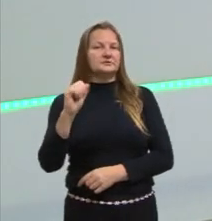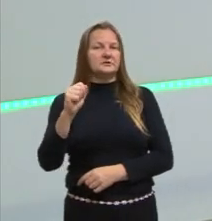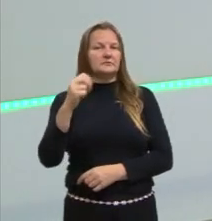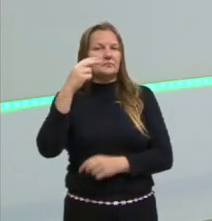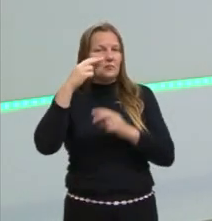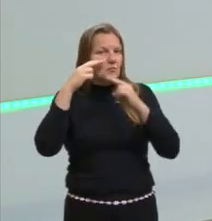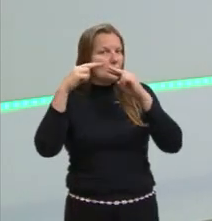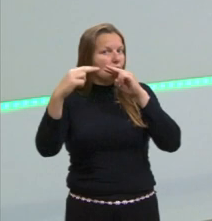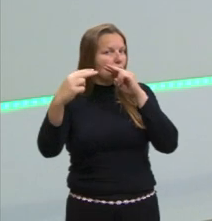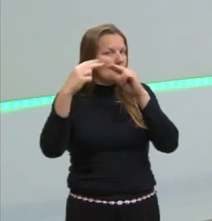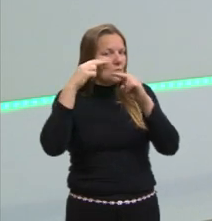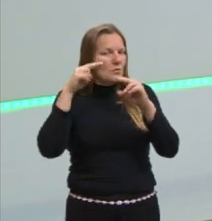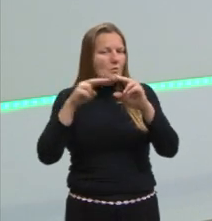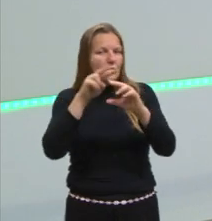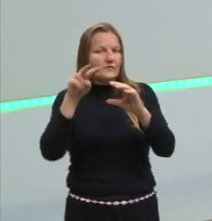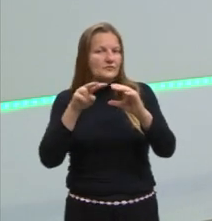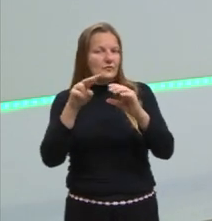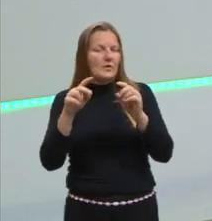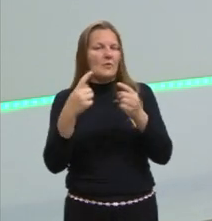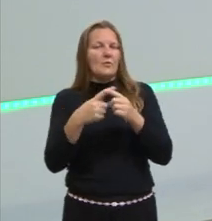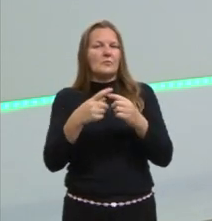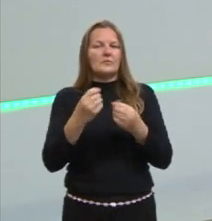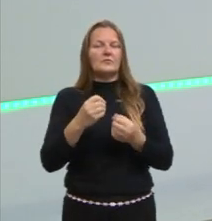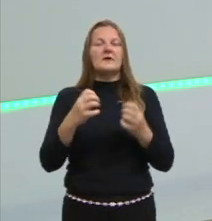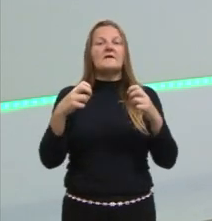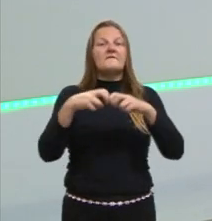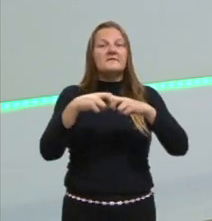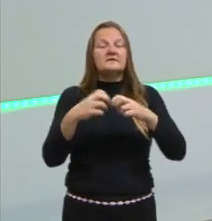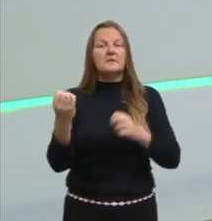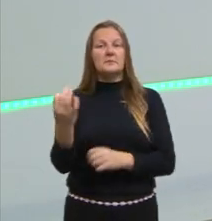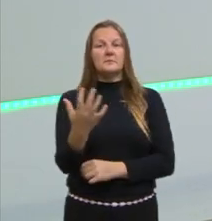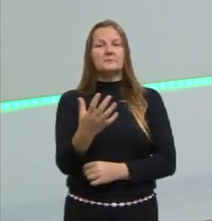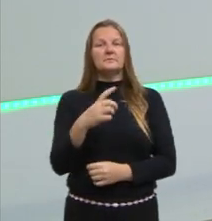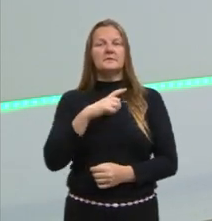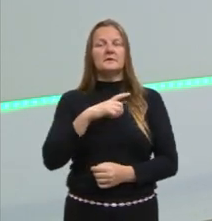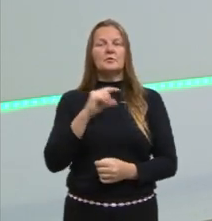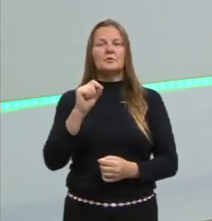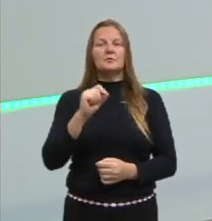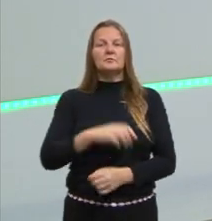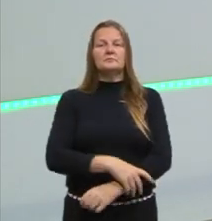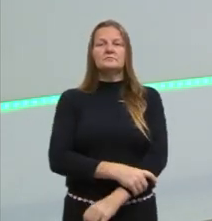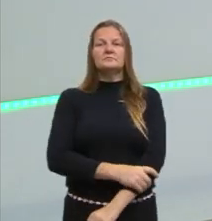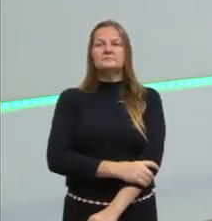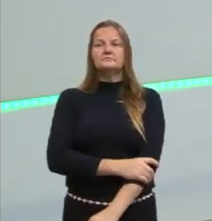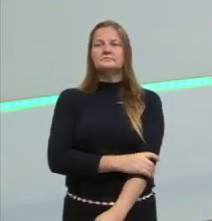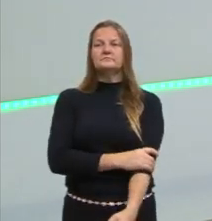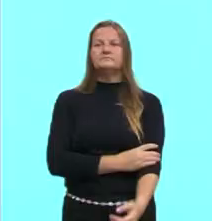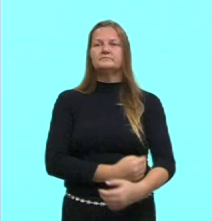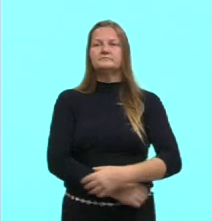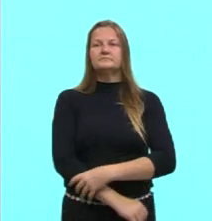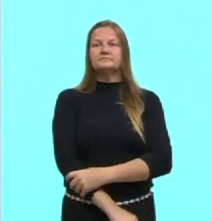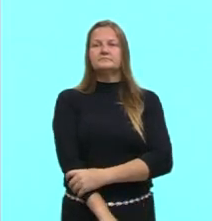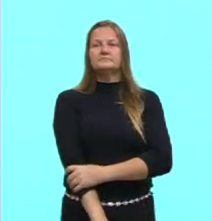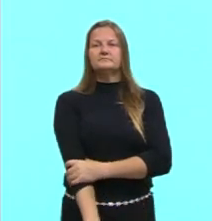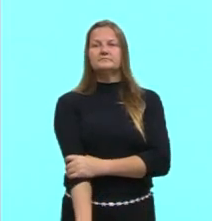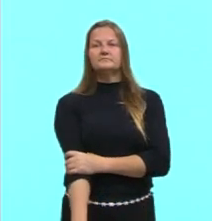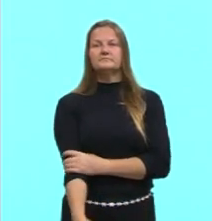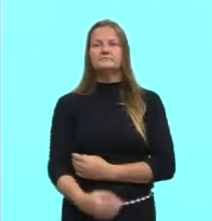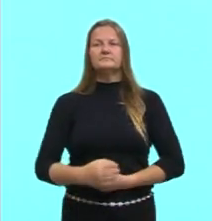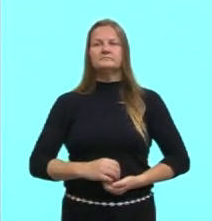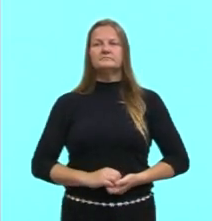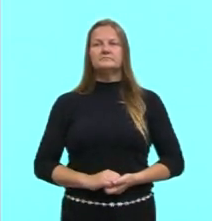já na física moderna a gente acaba vendo Então é resumidamente certo pessoal